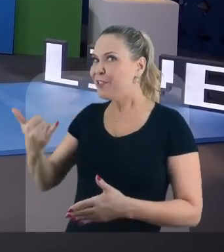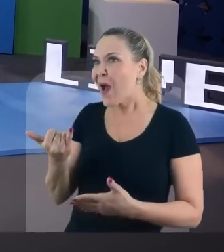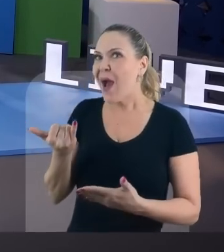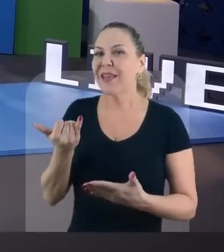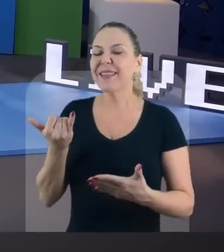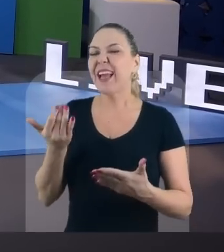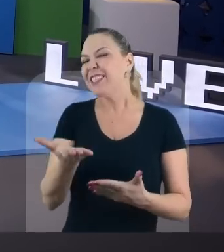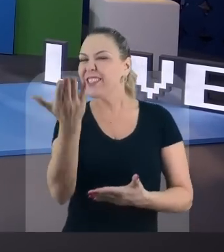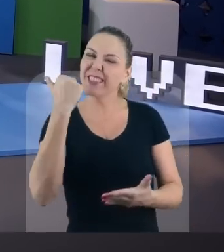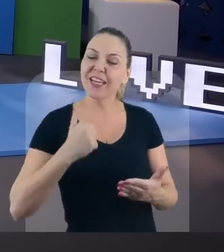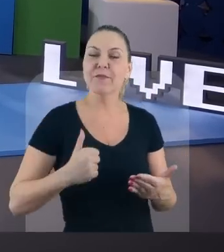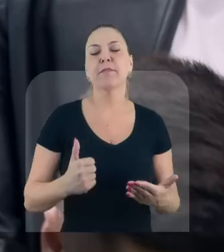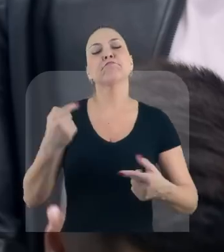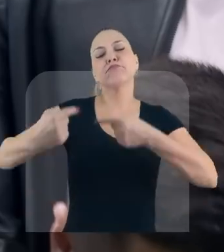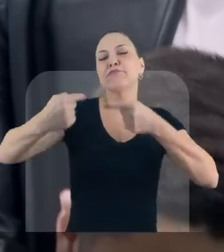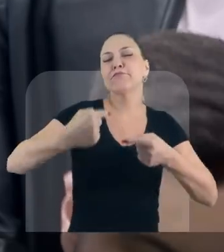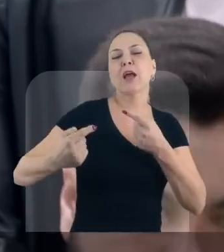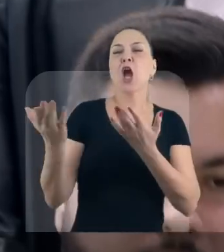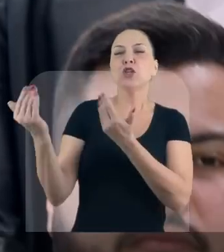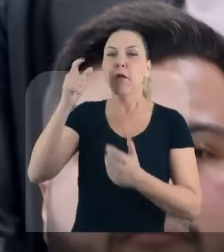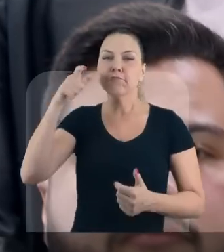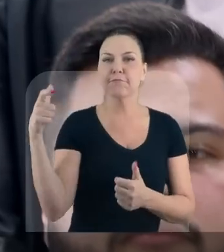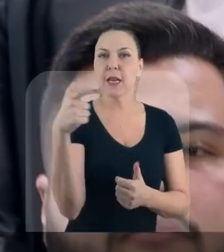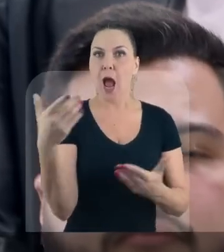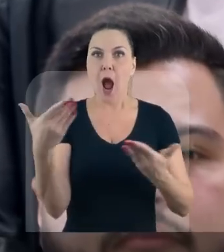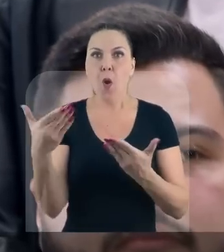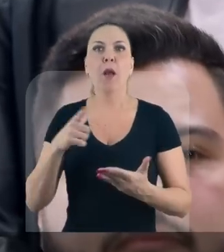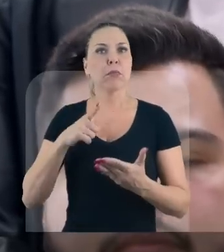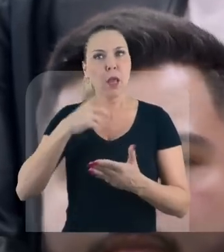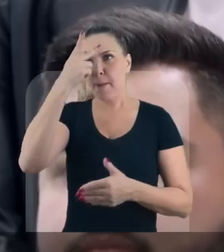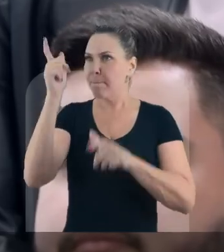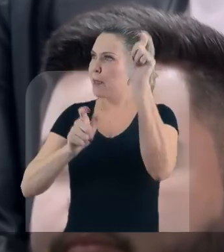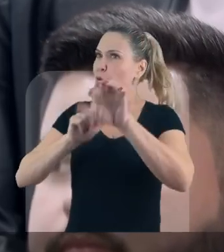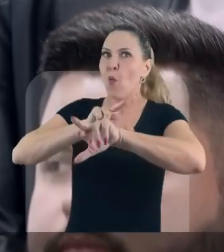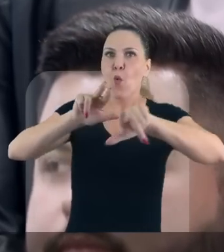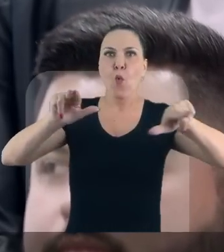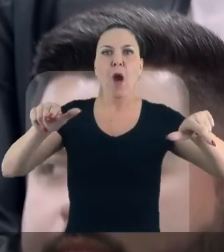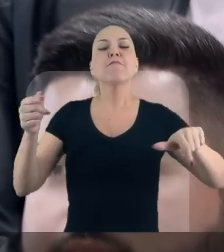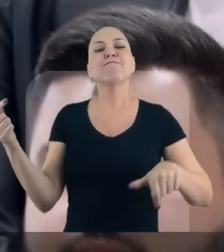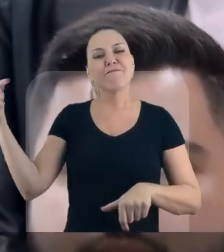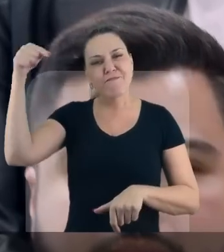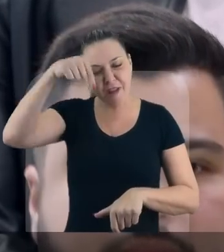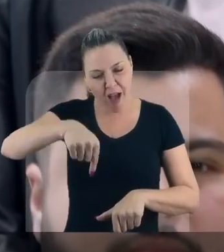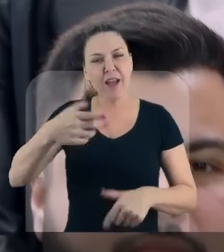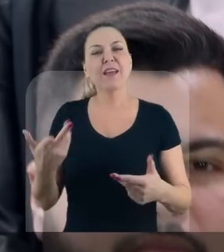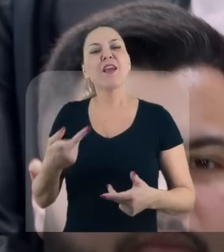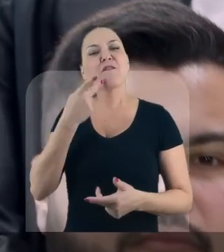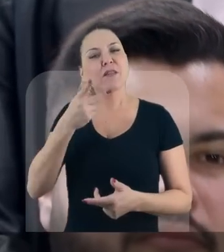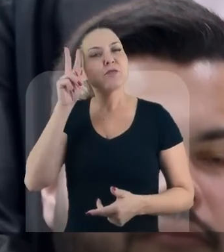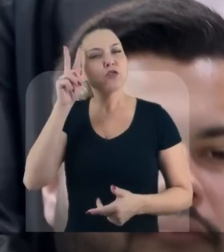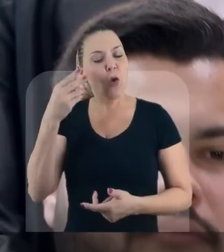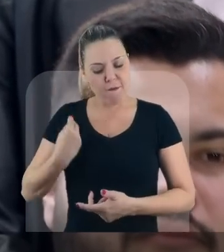Aí, para a gente discutir o que está em alta, o que a juventude está interessada, e aqui a gente tem muita gente, outras pessoas que vieram aqui contar